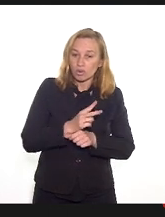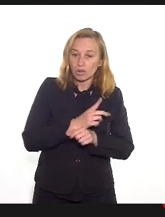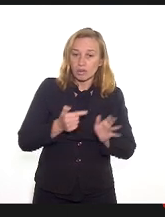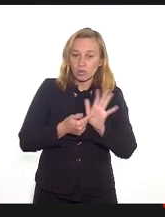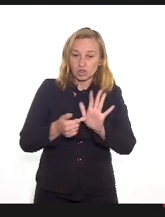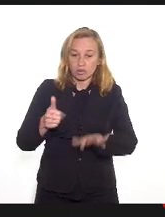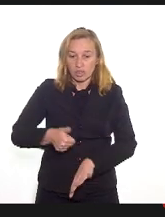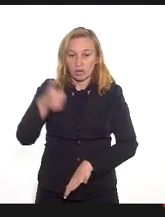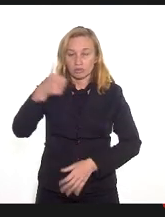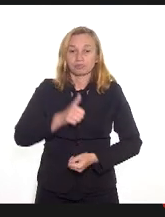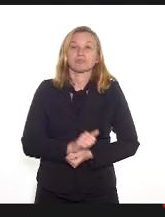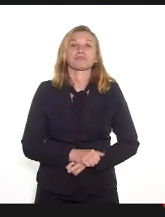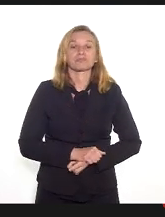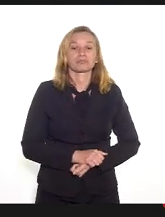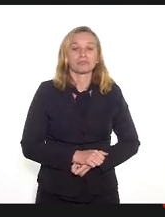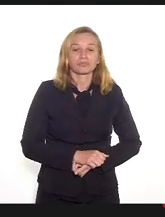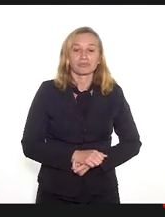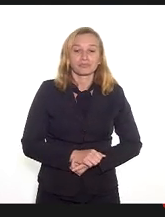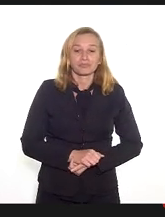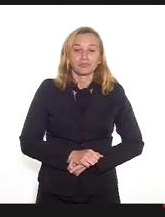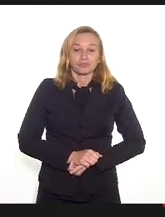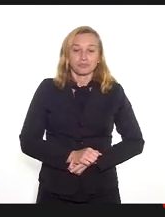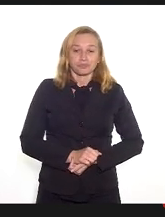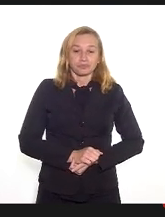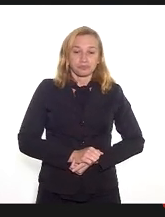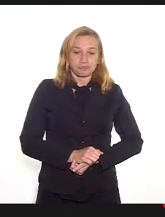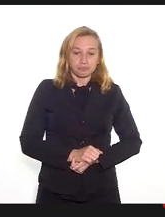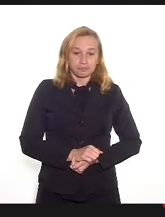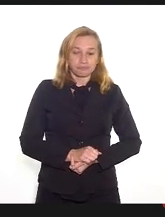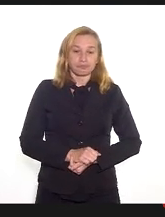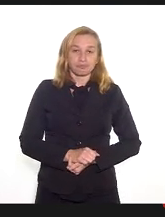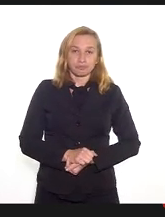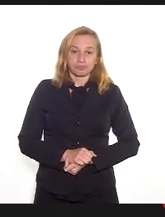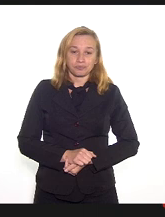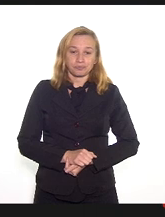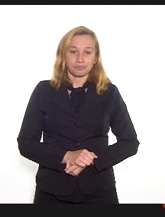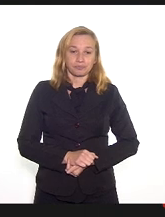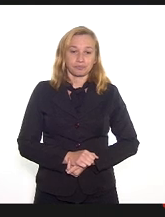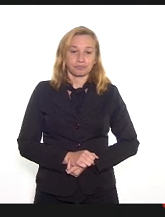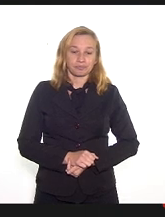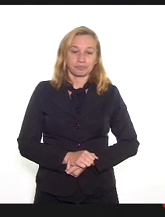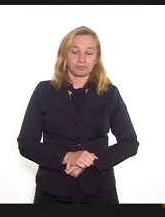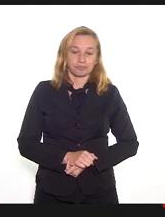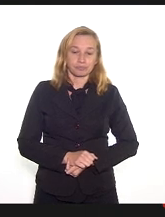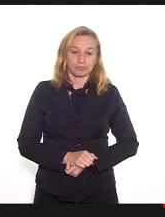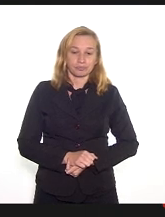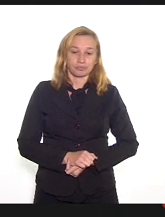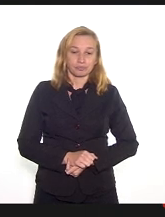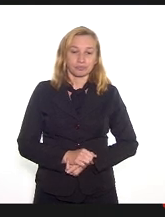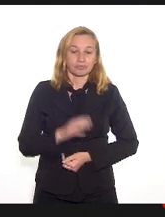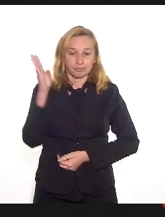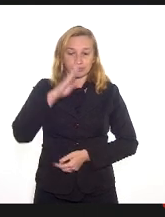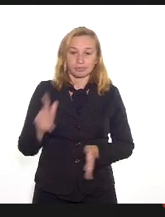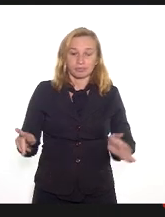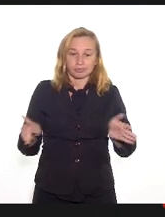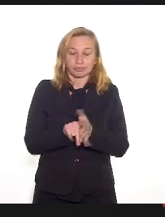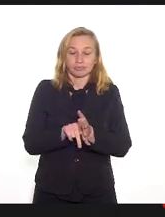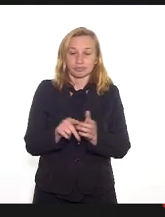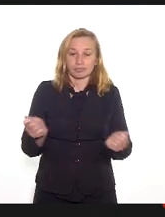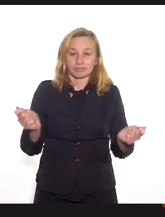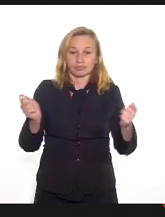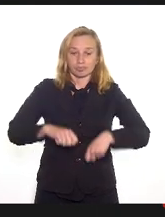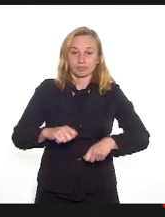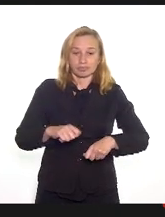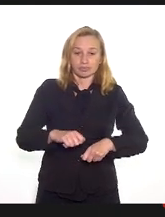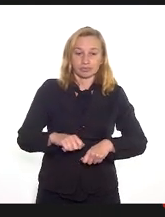enfatizar. Existe o efeito positivo de externalidade. Essa mesmo, do Brasil fazer parte com esse potencial